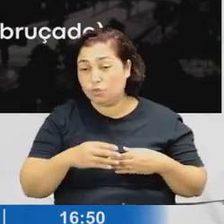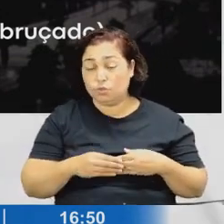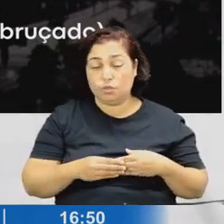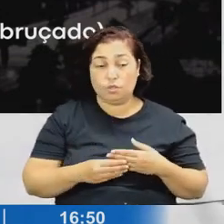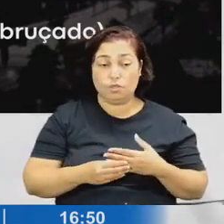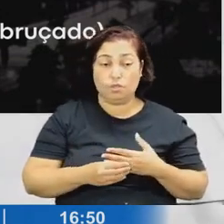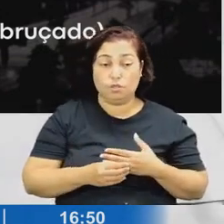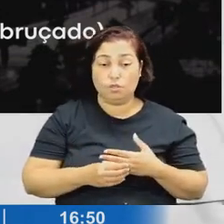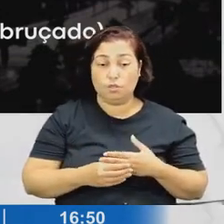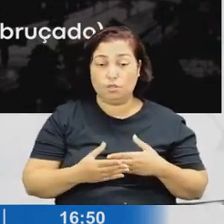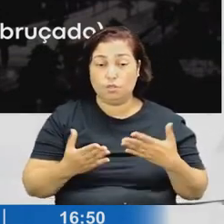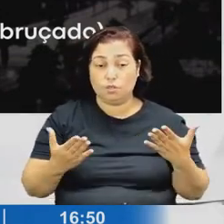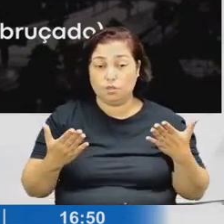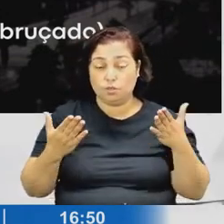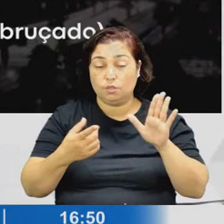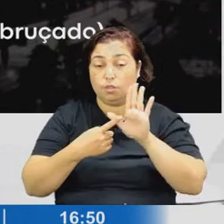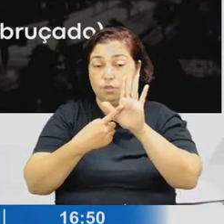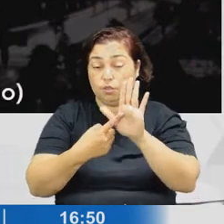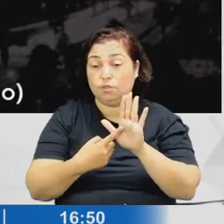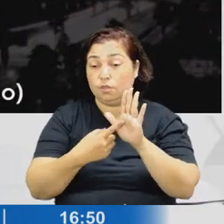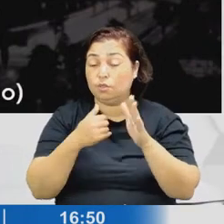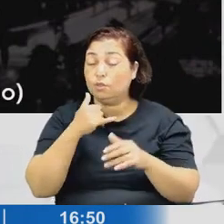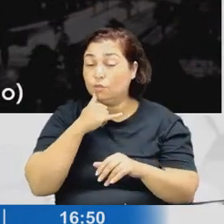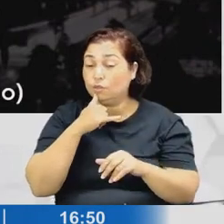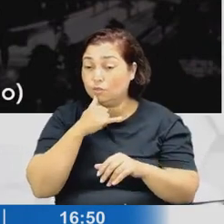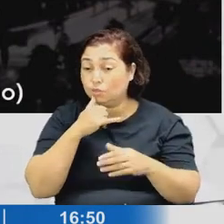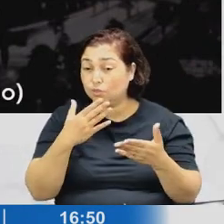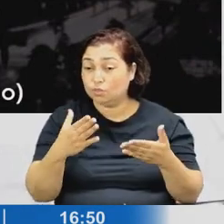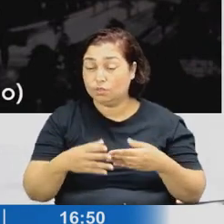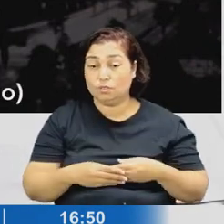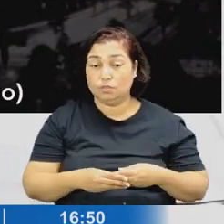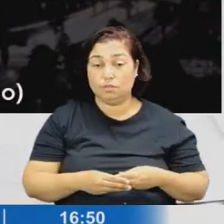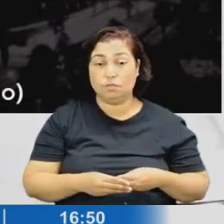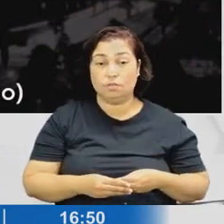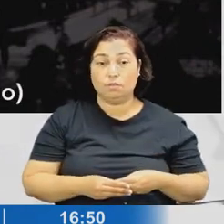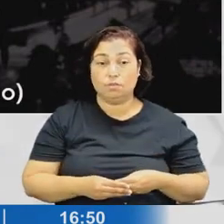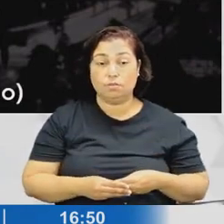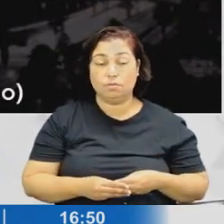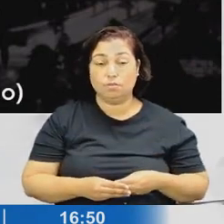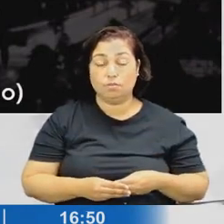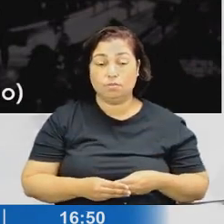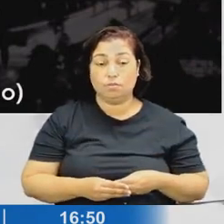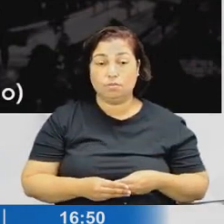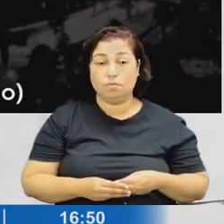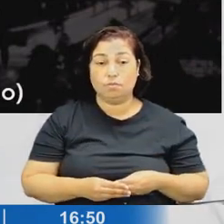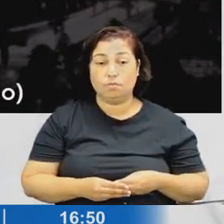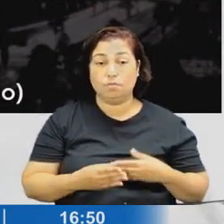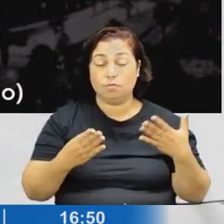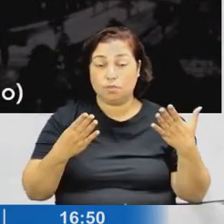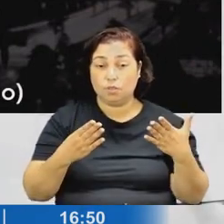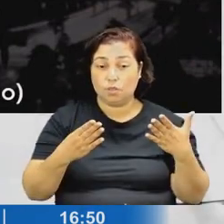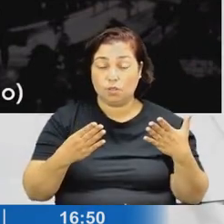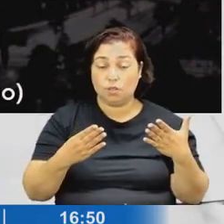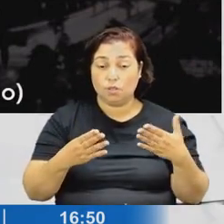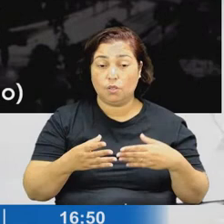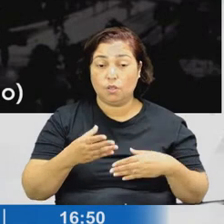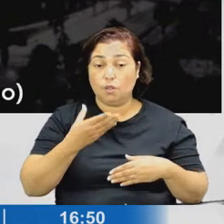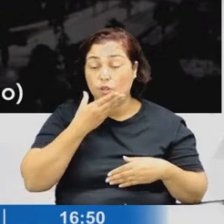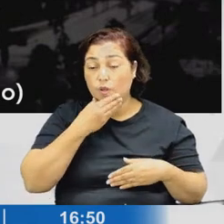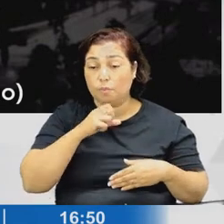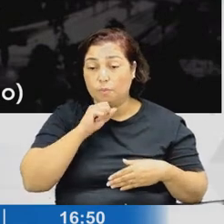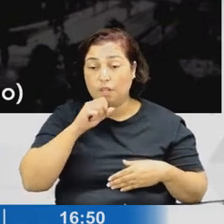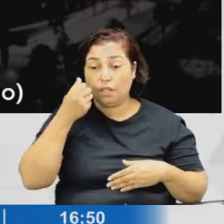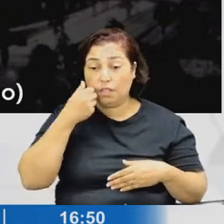a tristeza por protagonista pessoal aí ó para terminar nas circunstâncias o pai e a mãe né